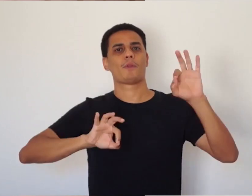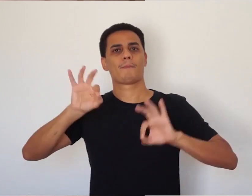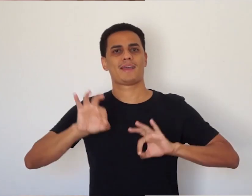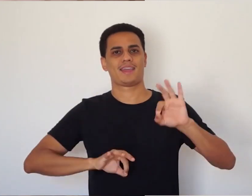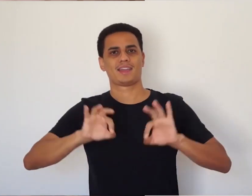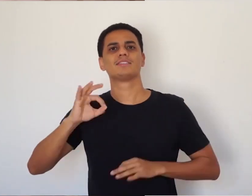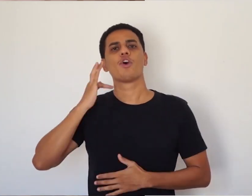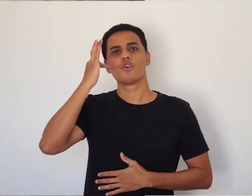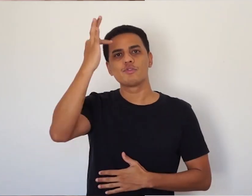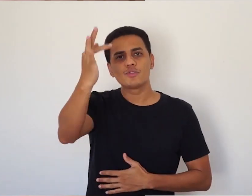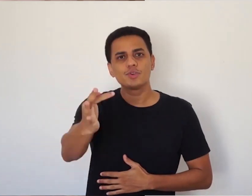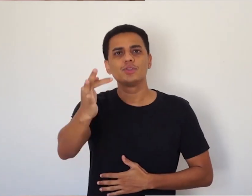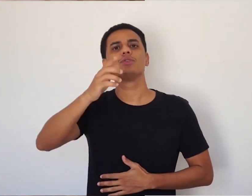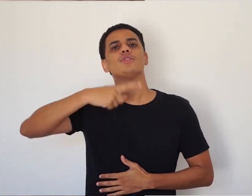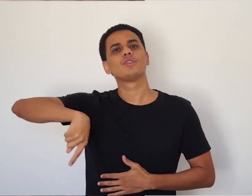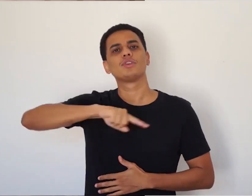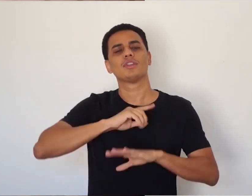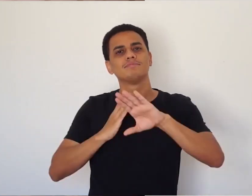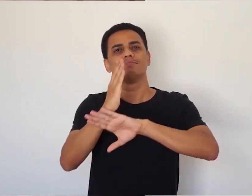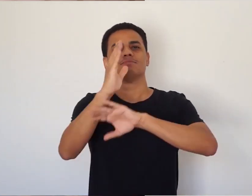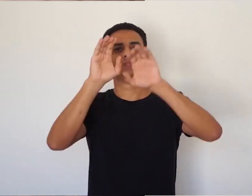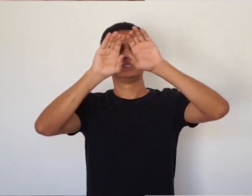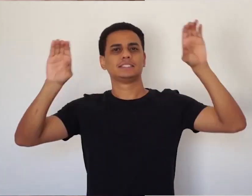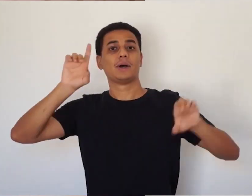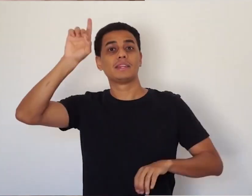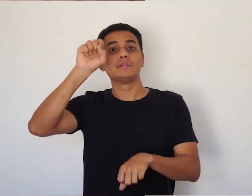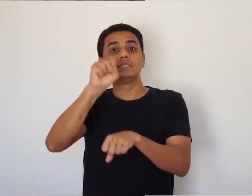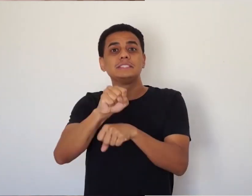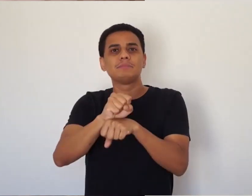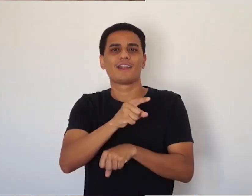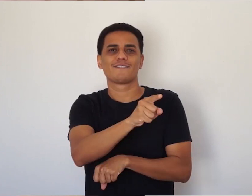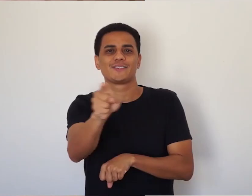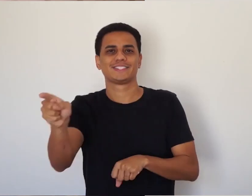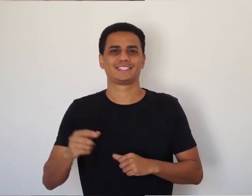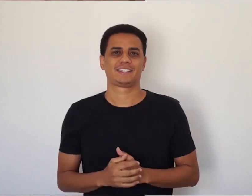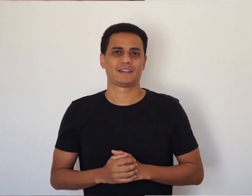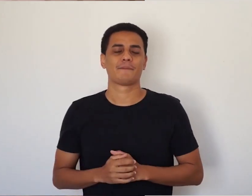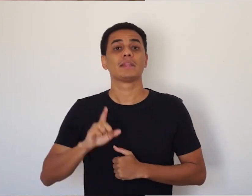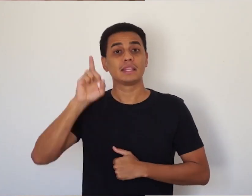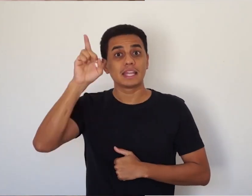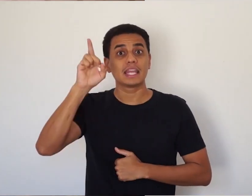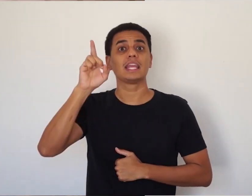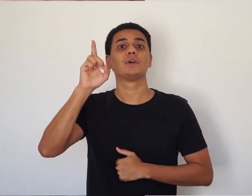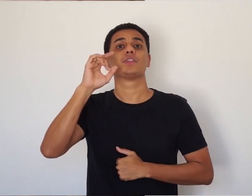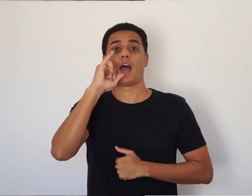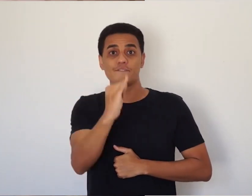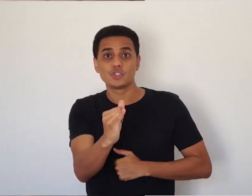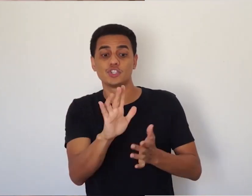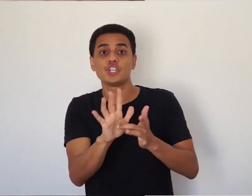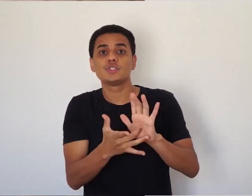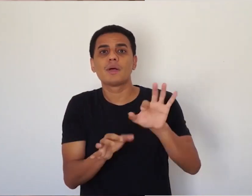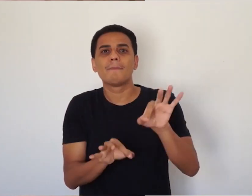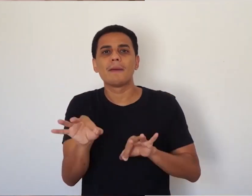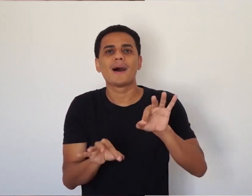uma promessa de uma terra prometida e aguardando você. Jesus disse que ele foi preparar